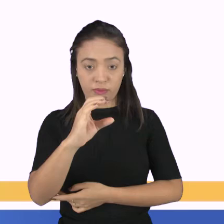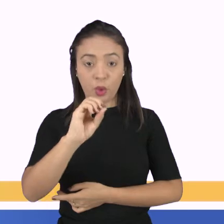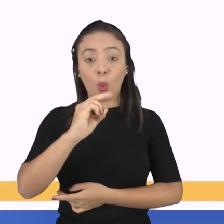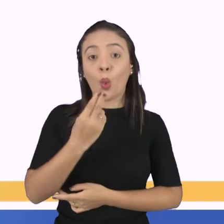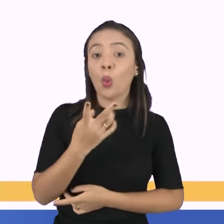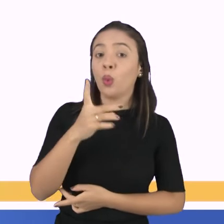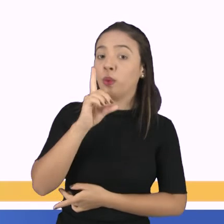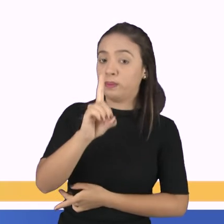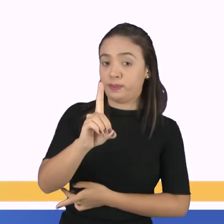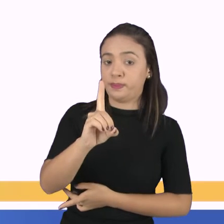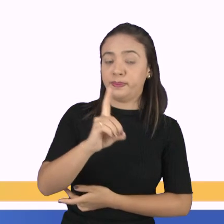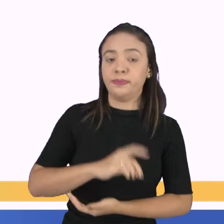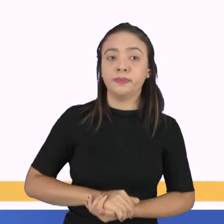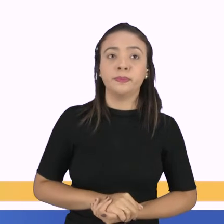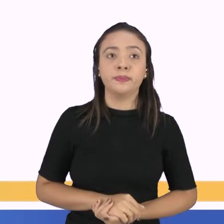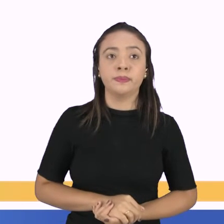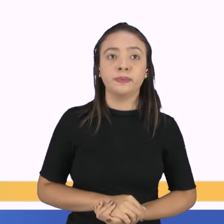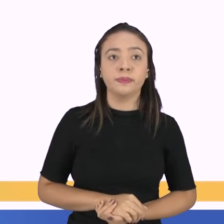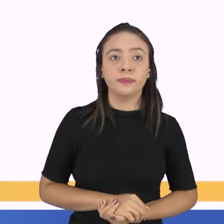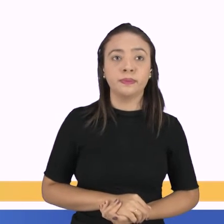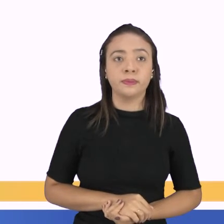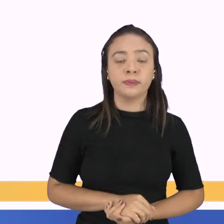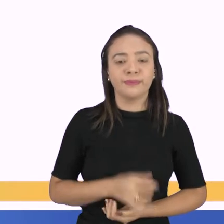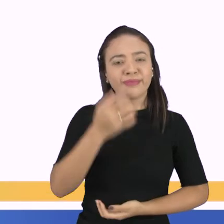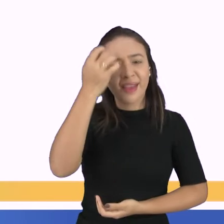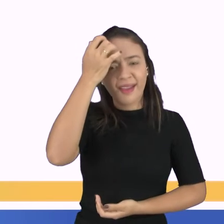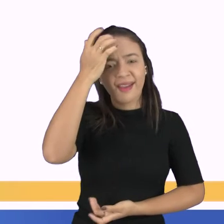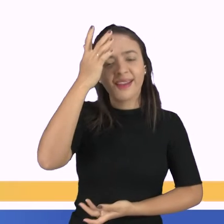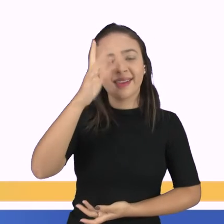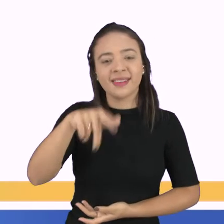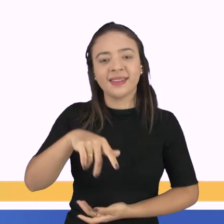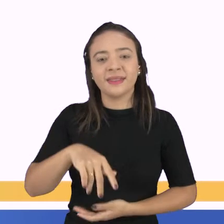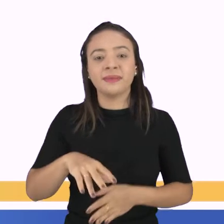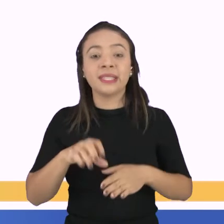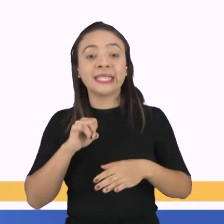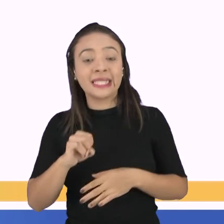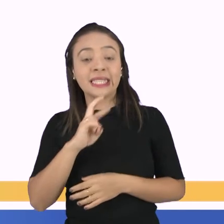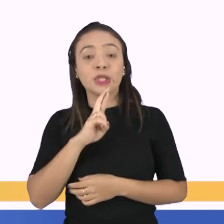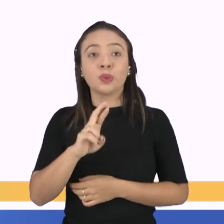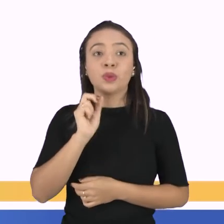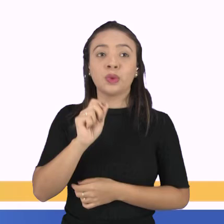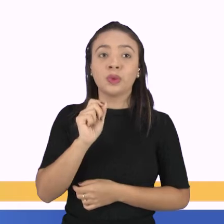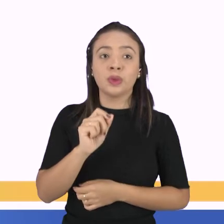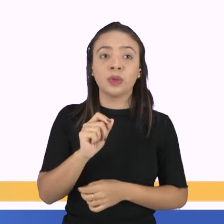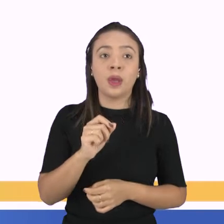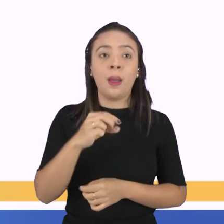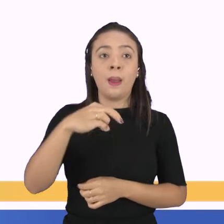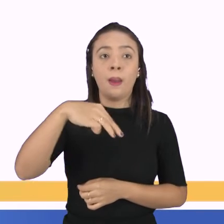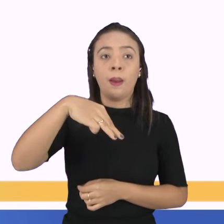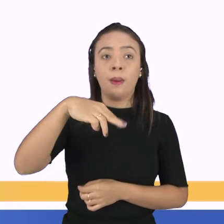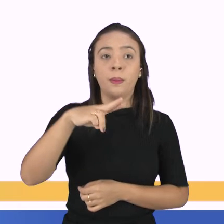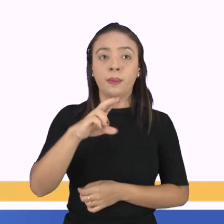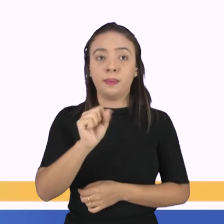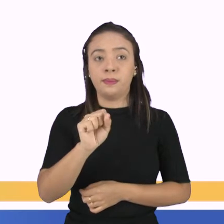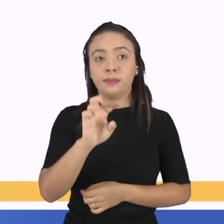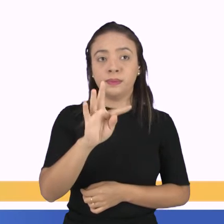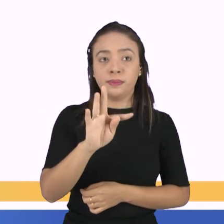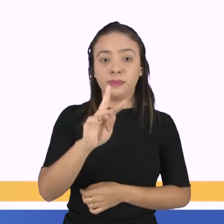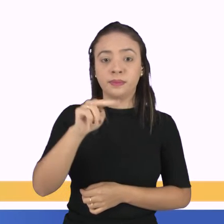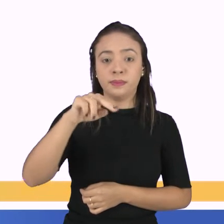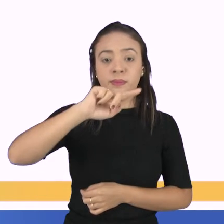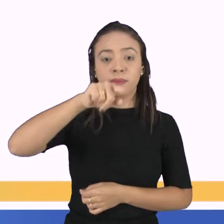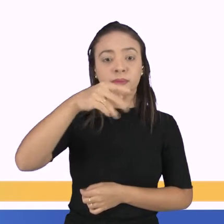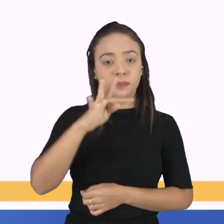can't or o couldn't? Tá fácil, né? Se você respondeu que é o mustn't, acertou. Por